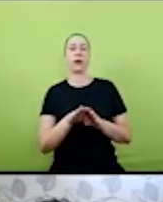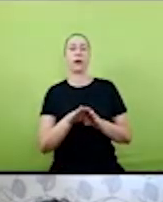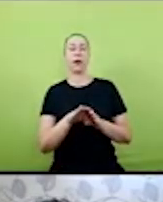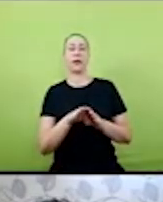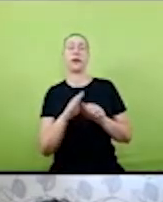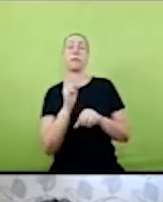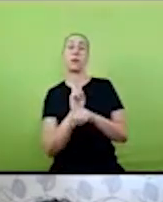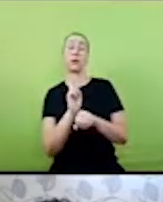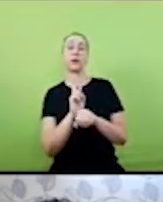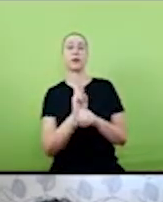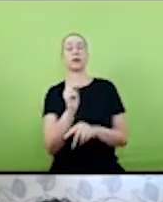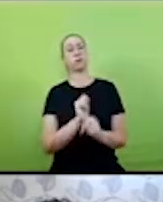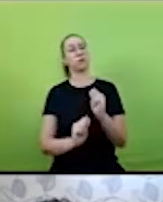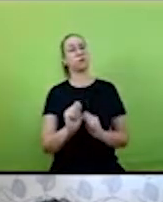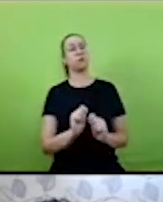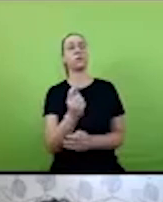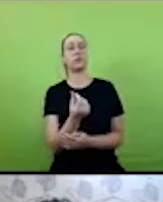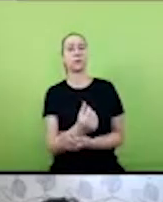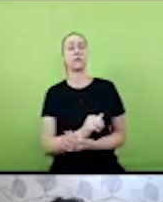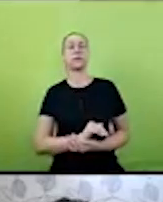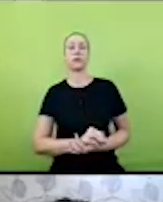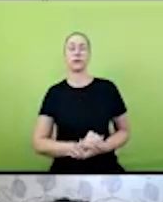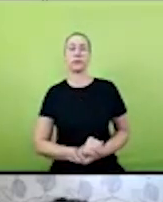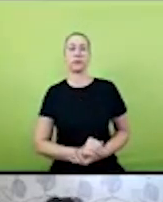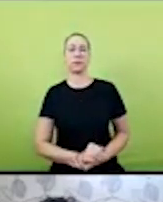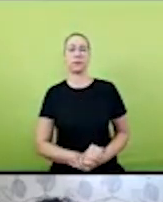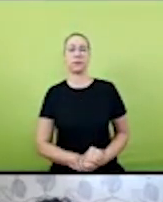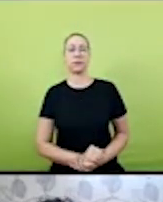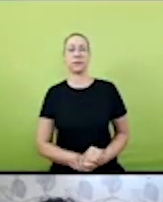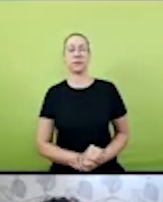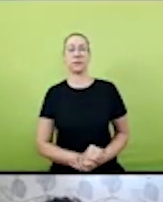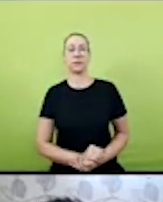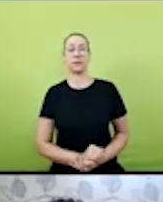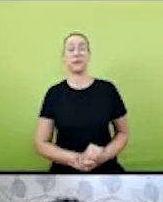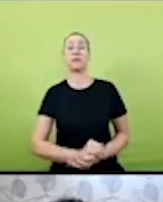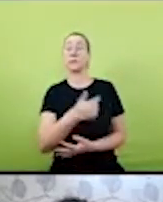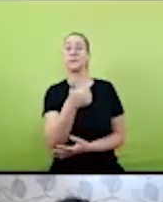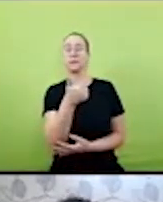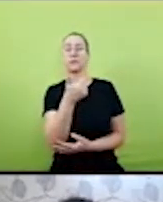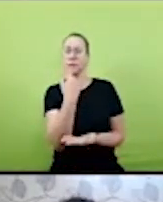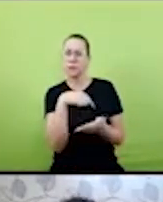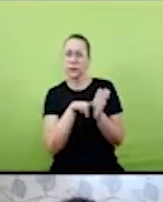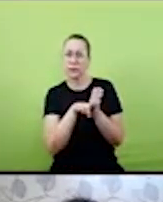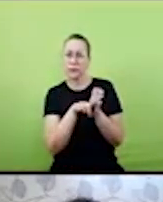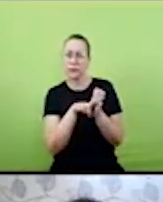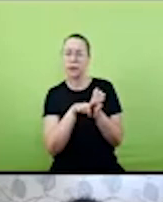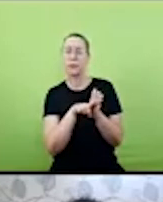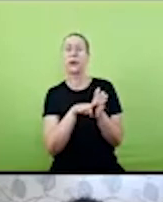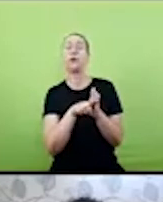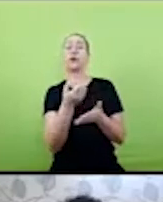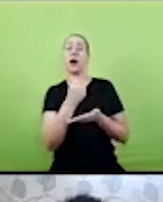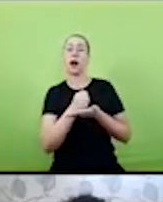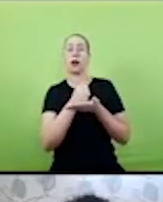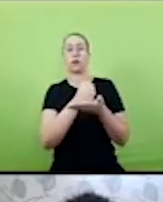patrimonial, e até mesmo, segundo a Jacira Mello, a Lei Maria da Penha, ela contribuiu para que